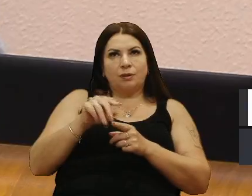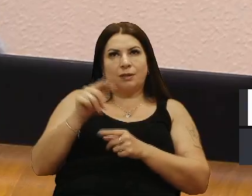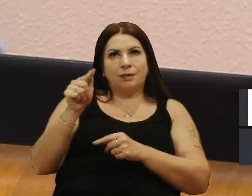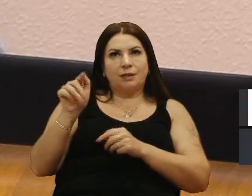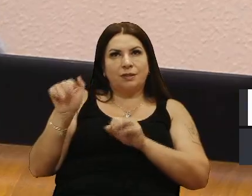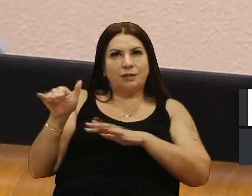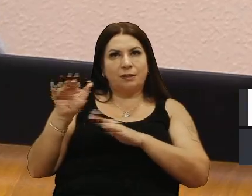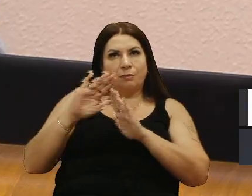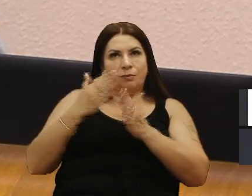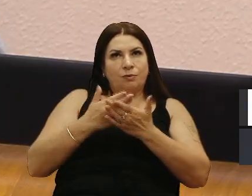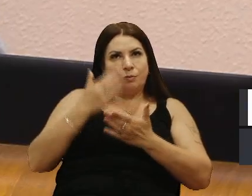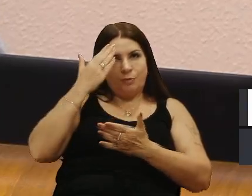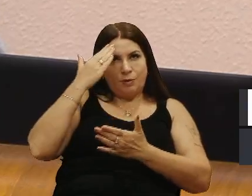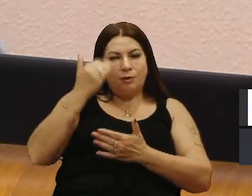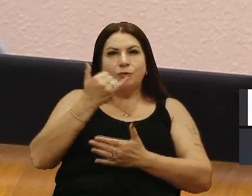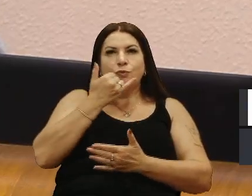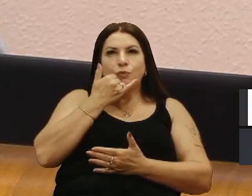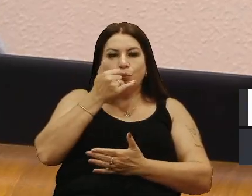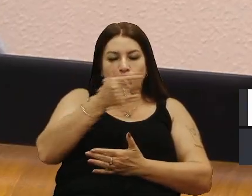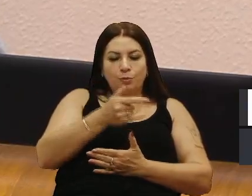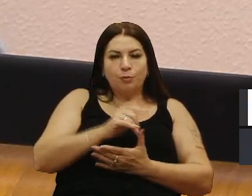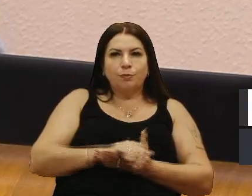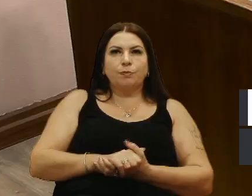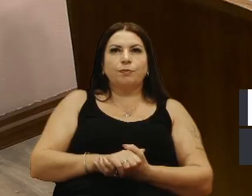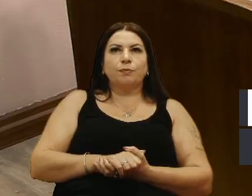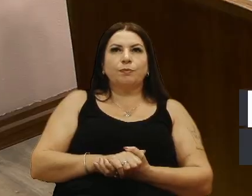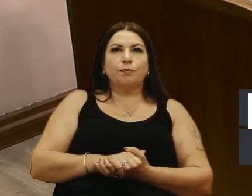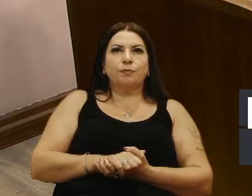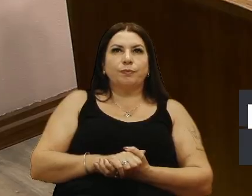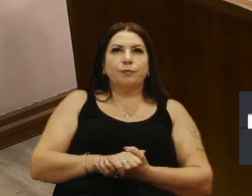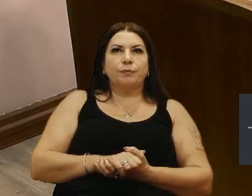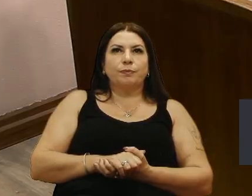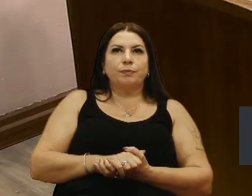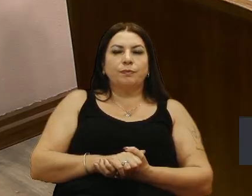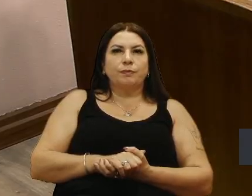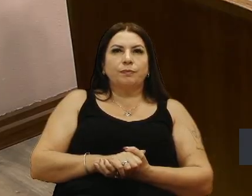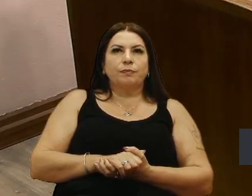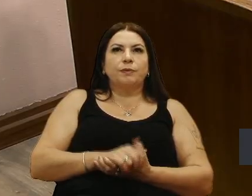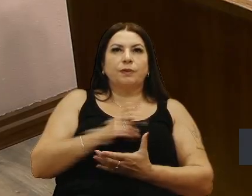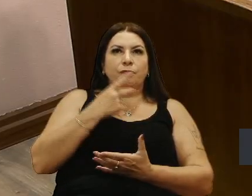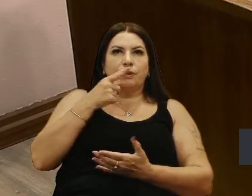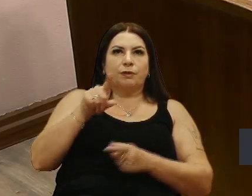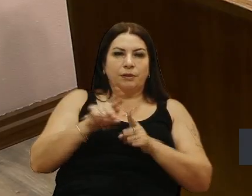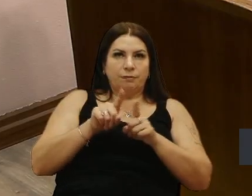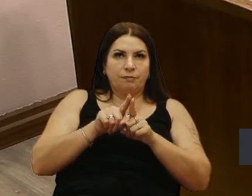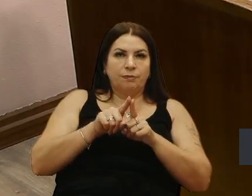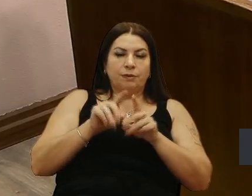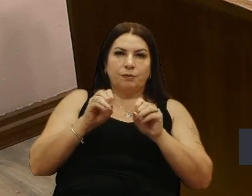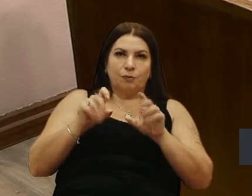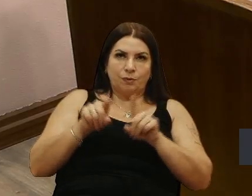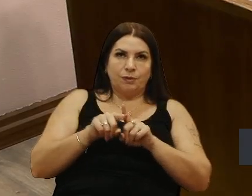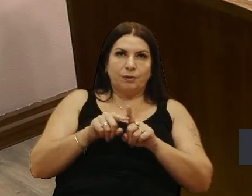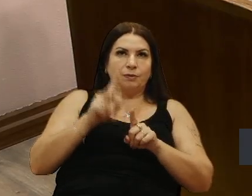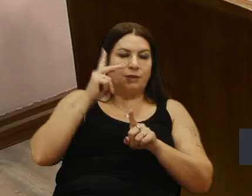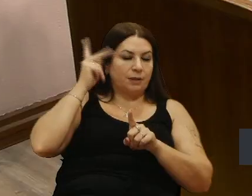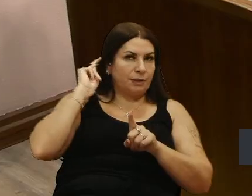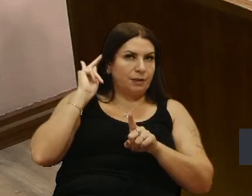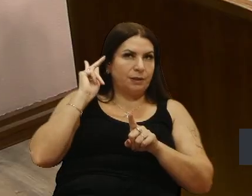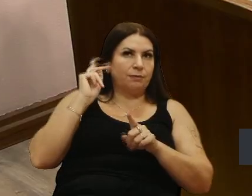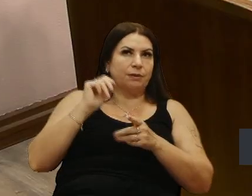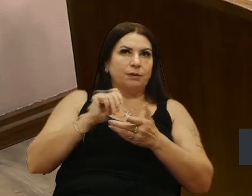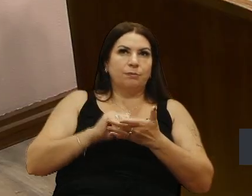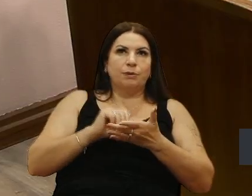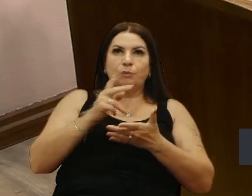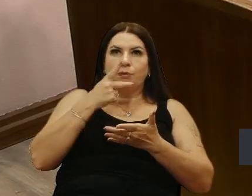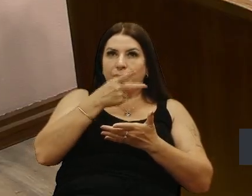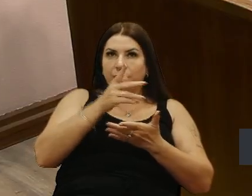setembro. Obrigado, vereadora. Desculpa estender um pouco a parte. Imagina. E referente à questão da educação, Iago, numa parte que eu